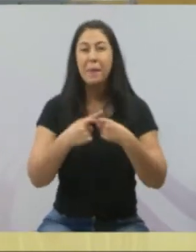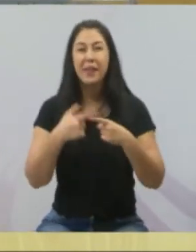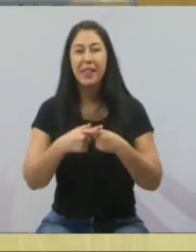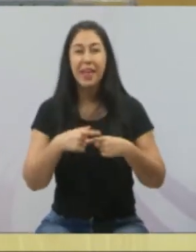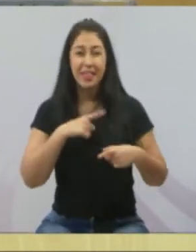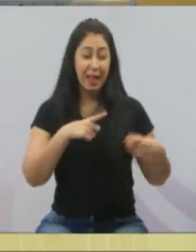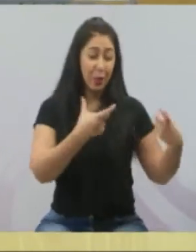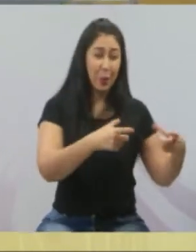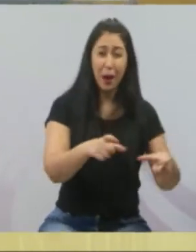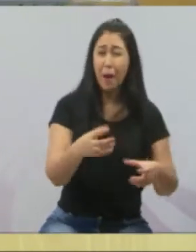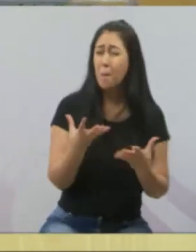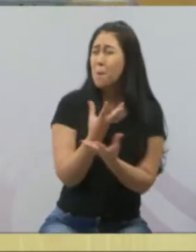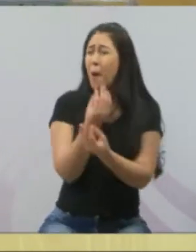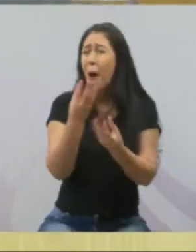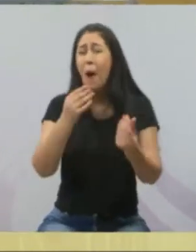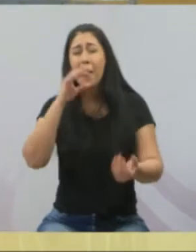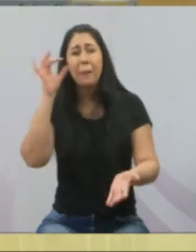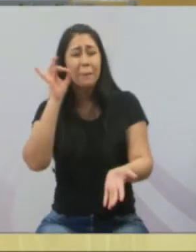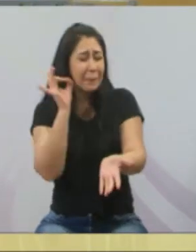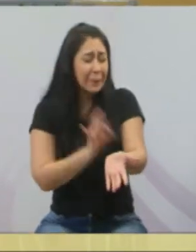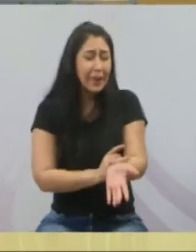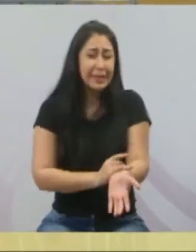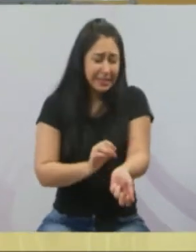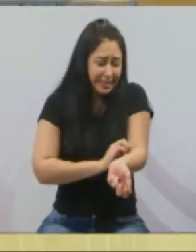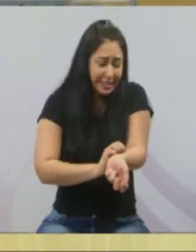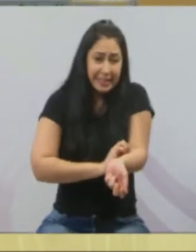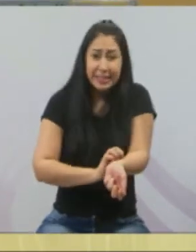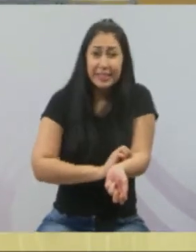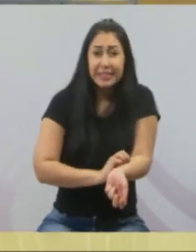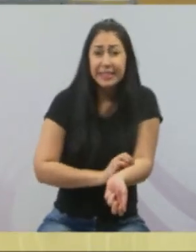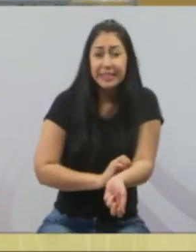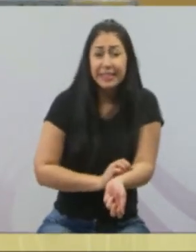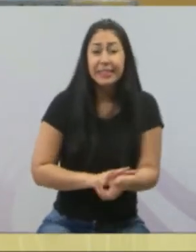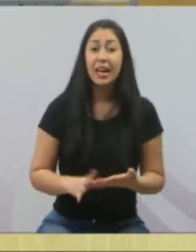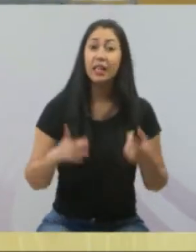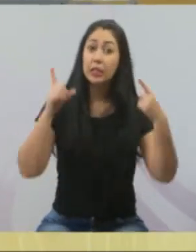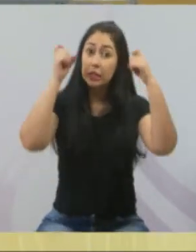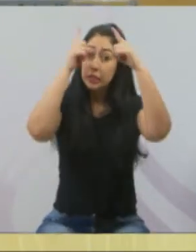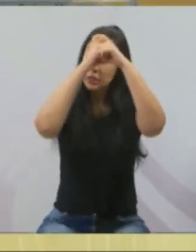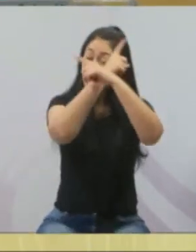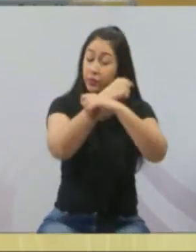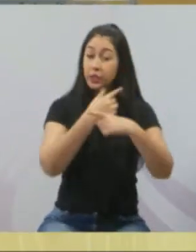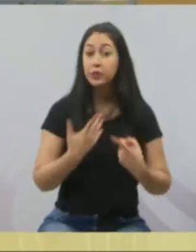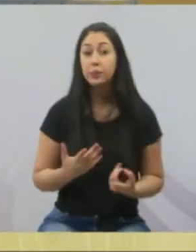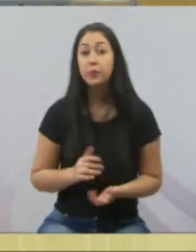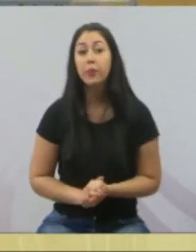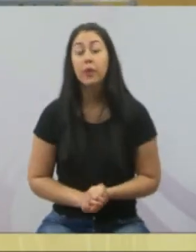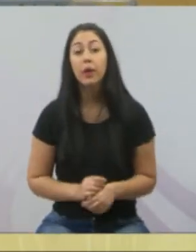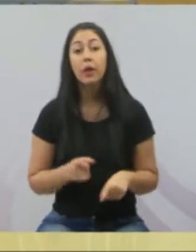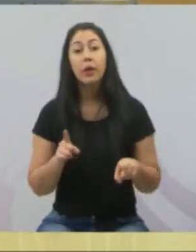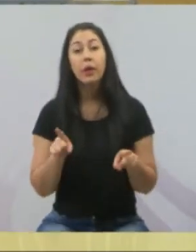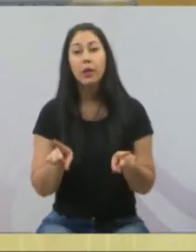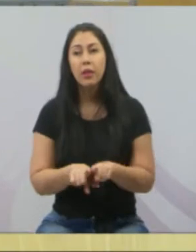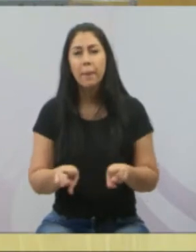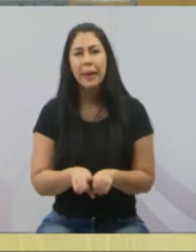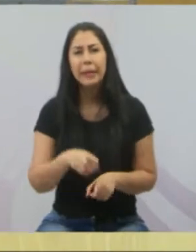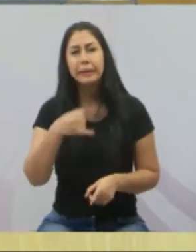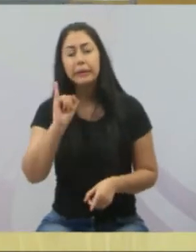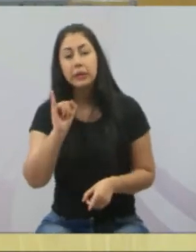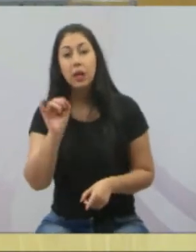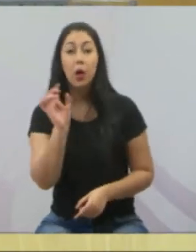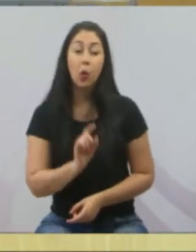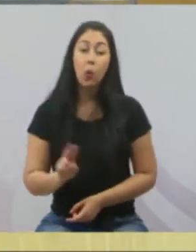muito comprometimento dos seus recursos, do seu salário, porque, como falou no requerimento do Paulinho, boa parte está